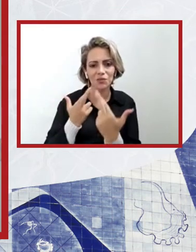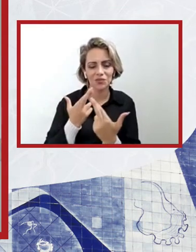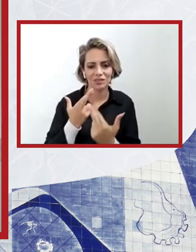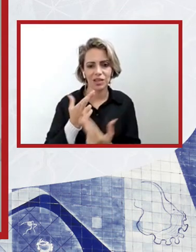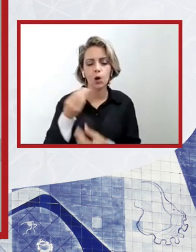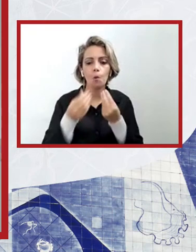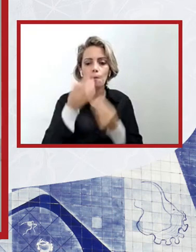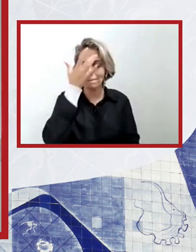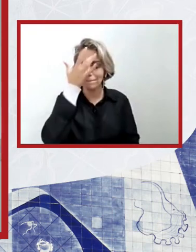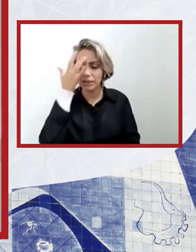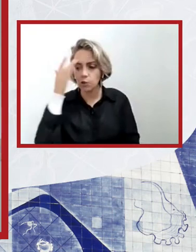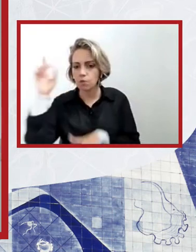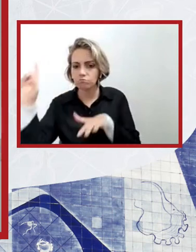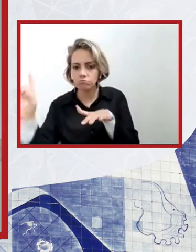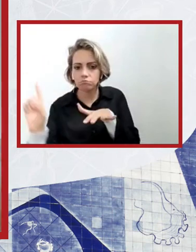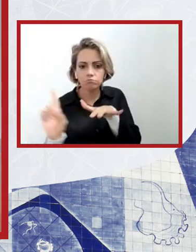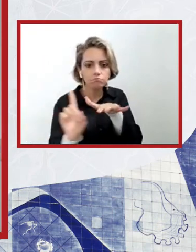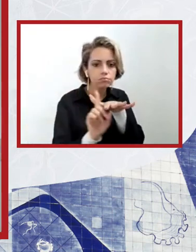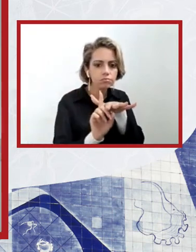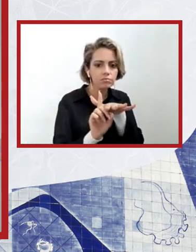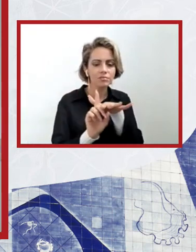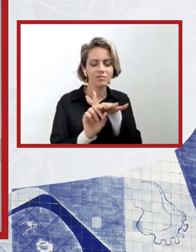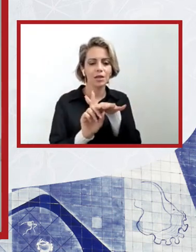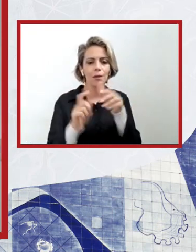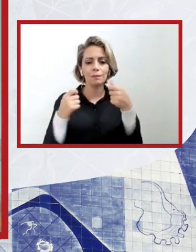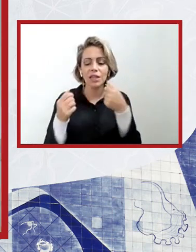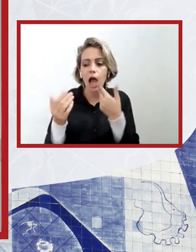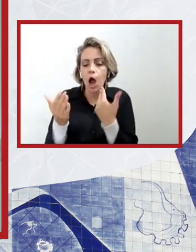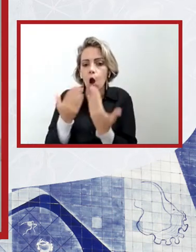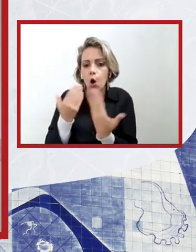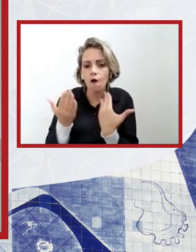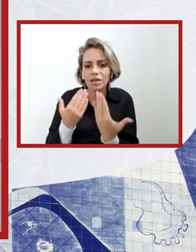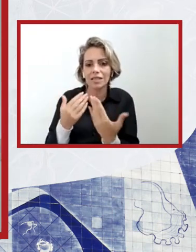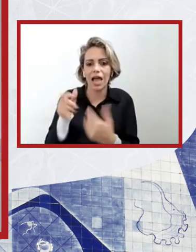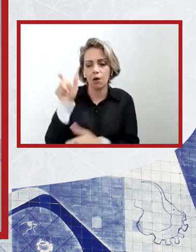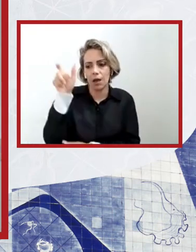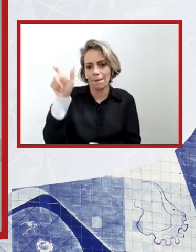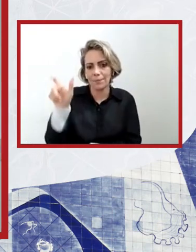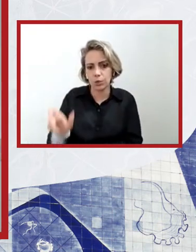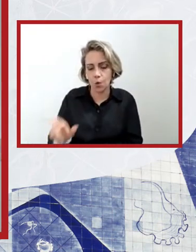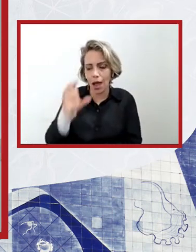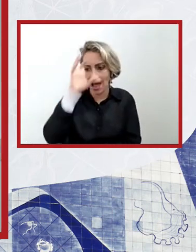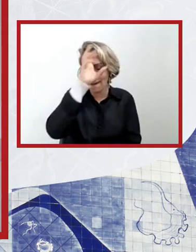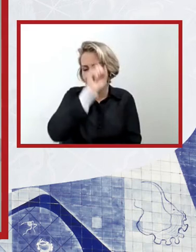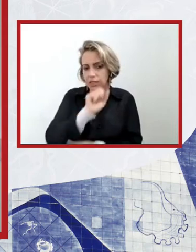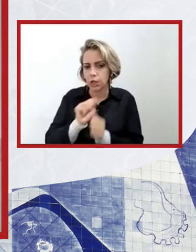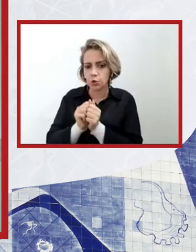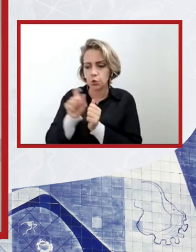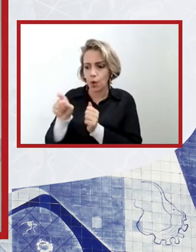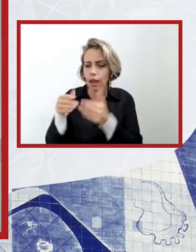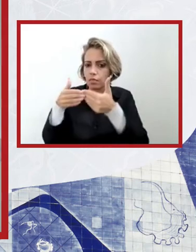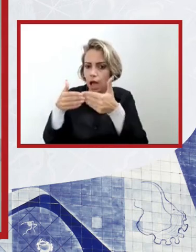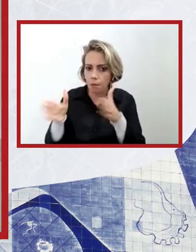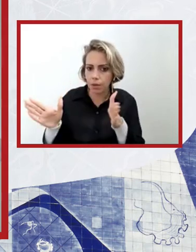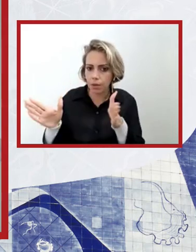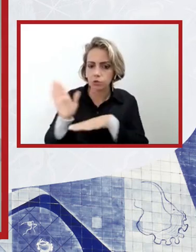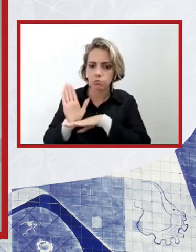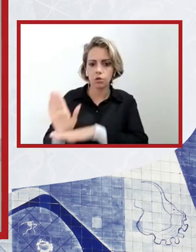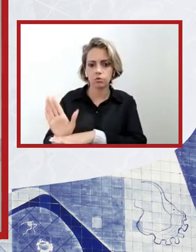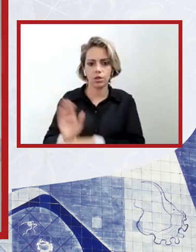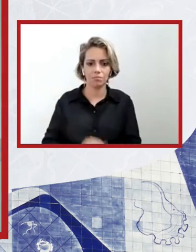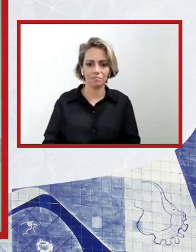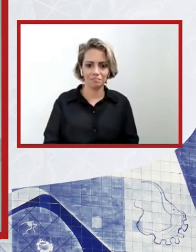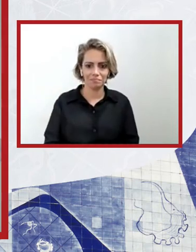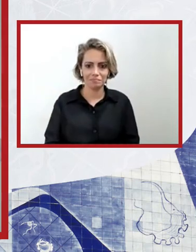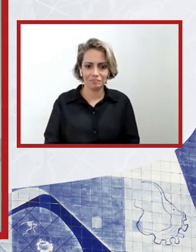gente tem que se relacionar com ela, que a gente tem que conversar com ela e aprender com ela. Acho que isso são coisas muito importantes.